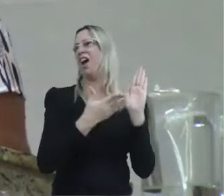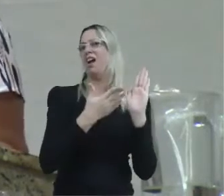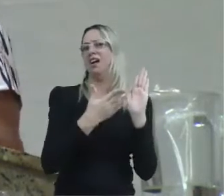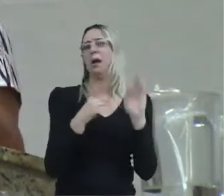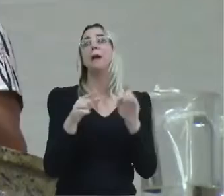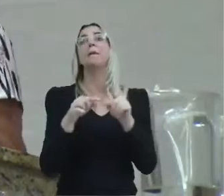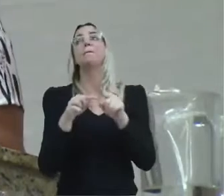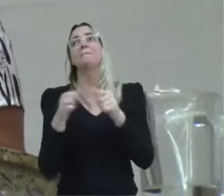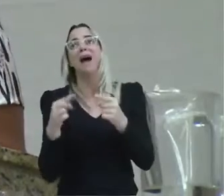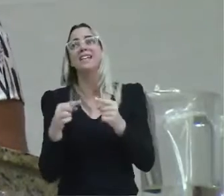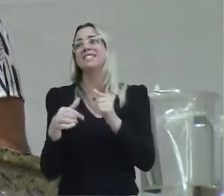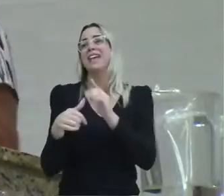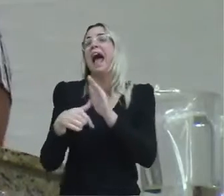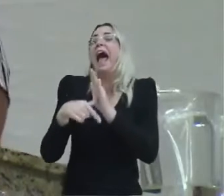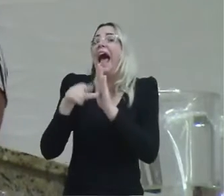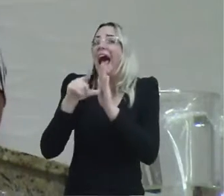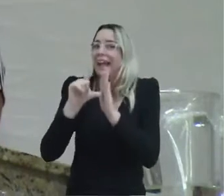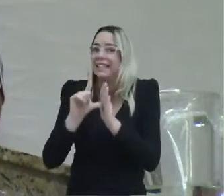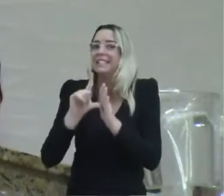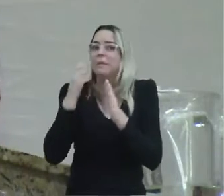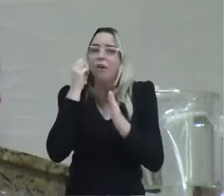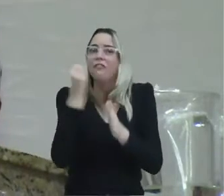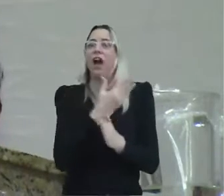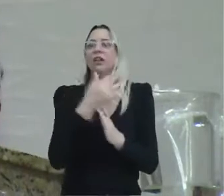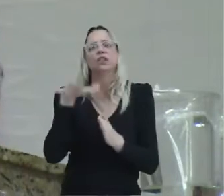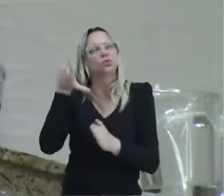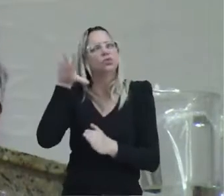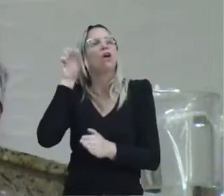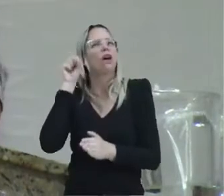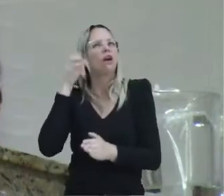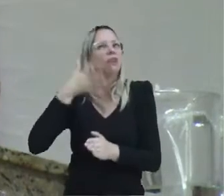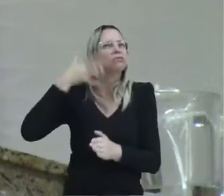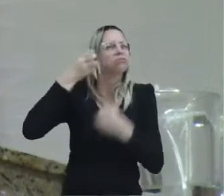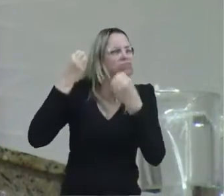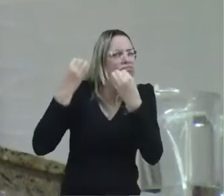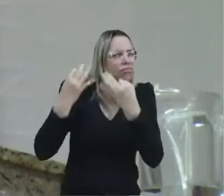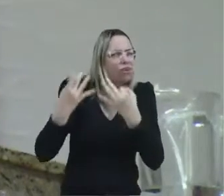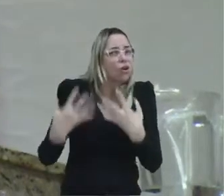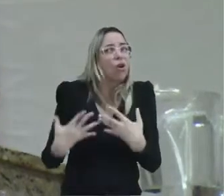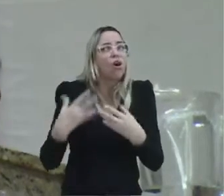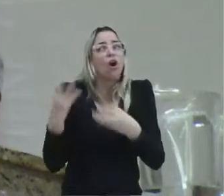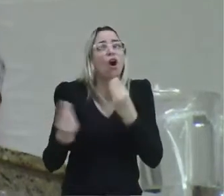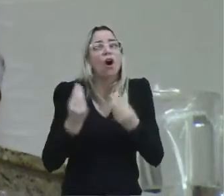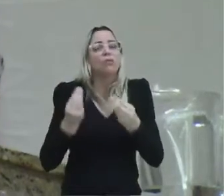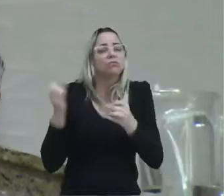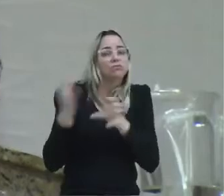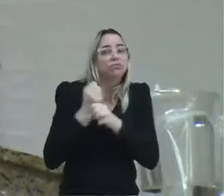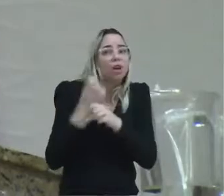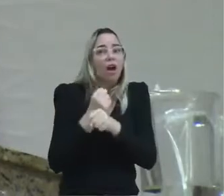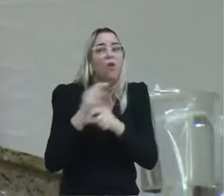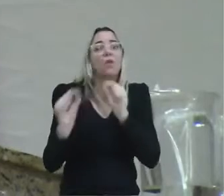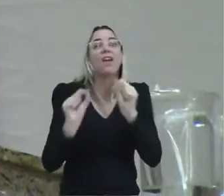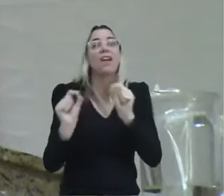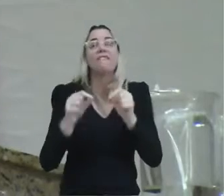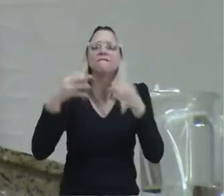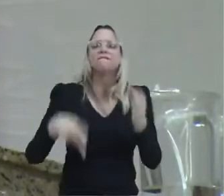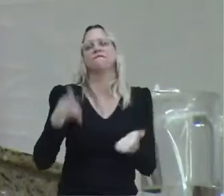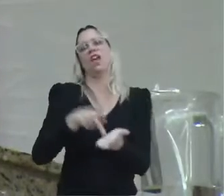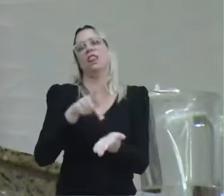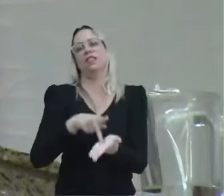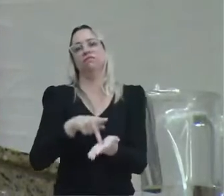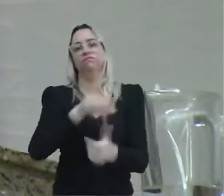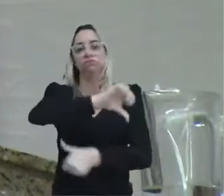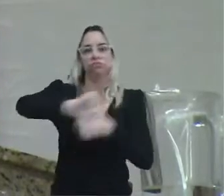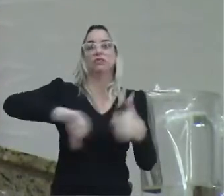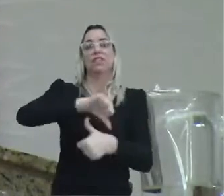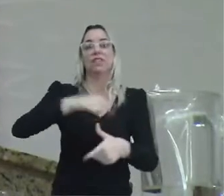disso, nos escutem para nós mostrarmos a vocês de fato o cálculo e o que é real de